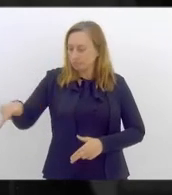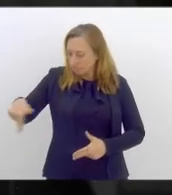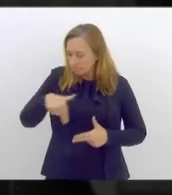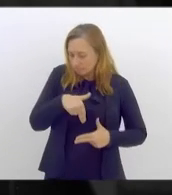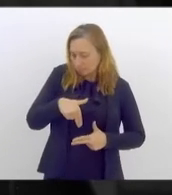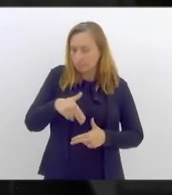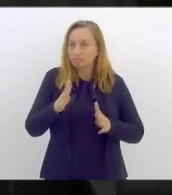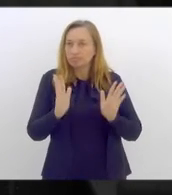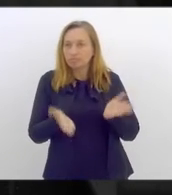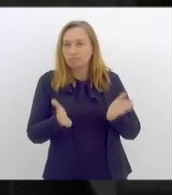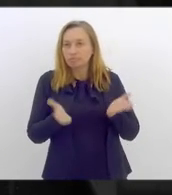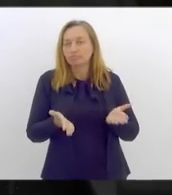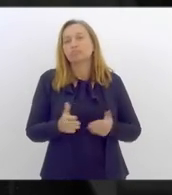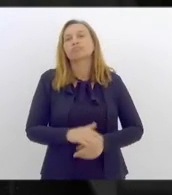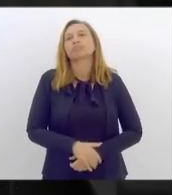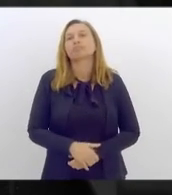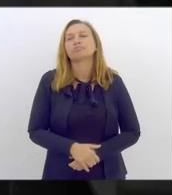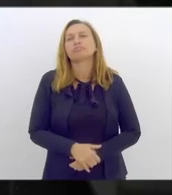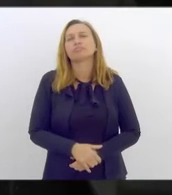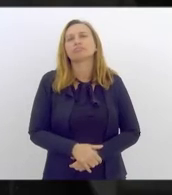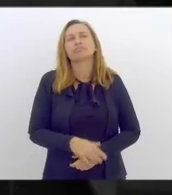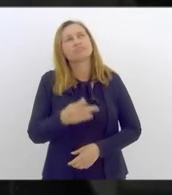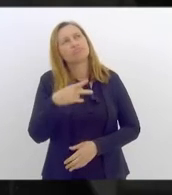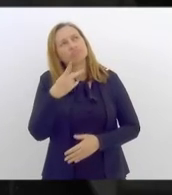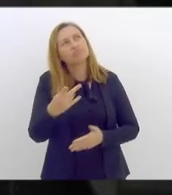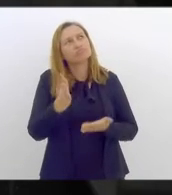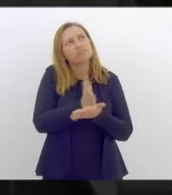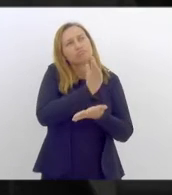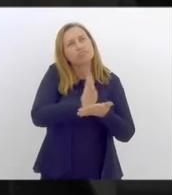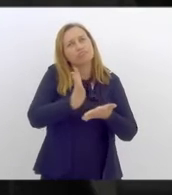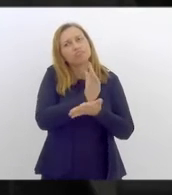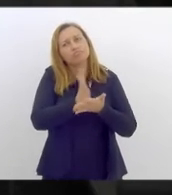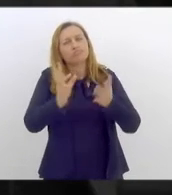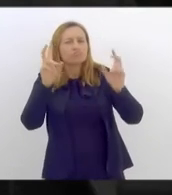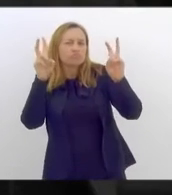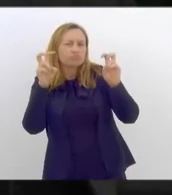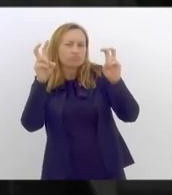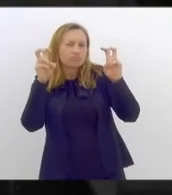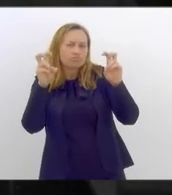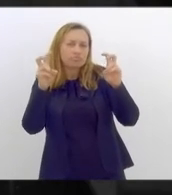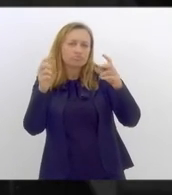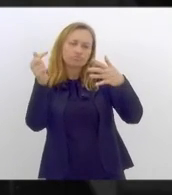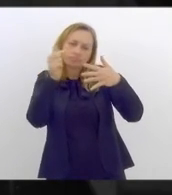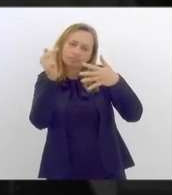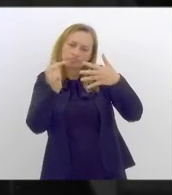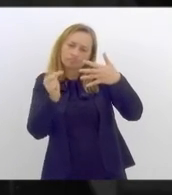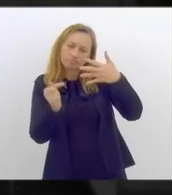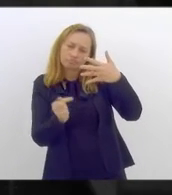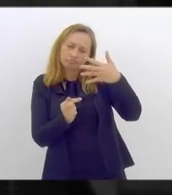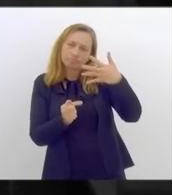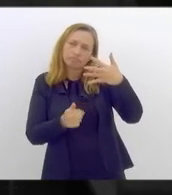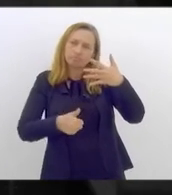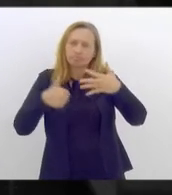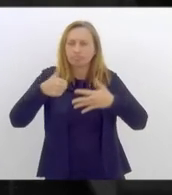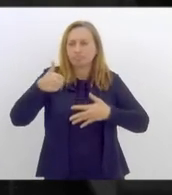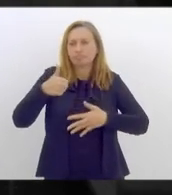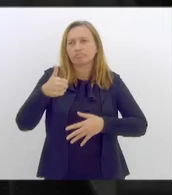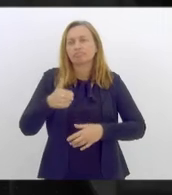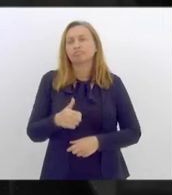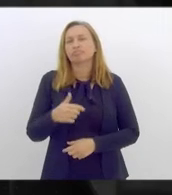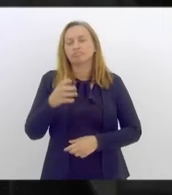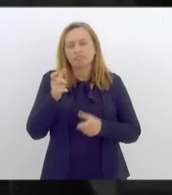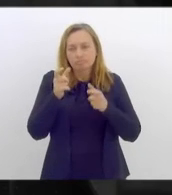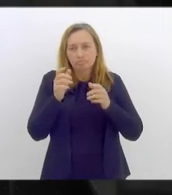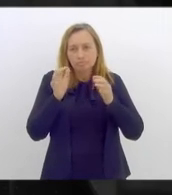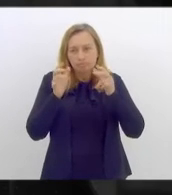para discorrer sobre algumas questões pontualmente a primeira delas me